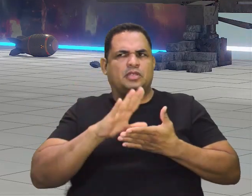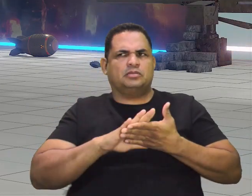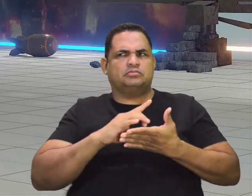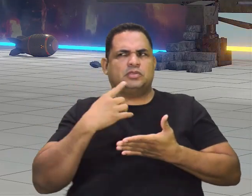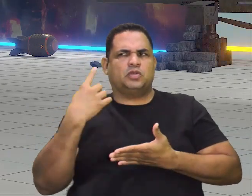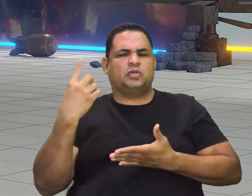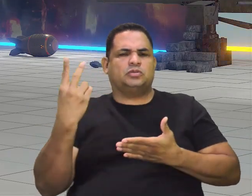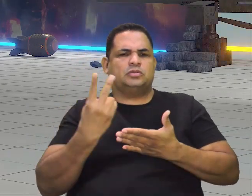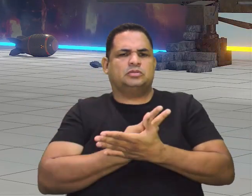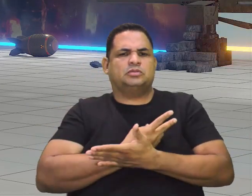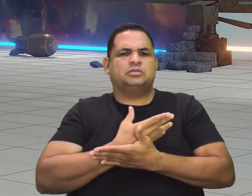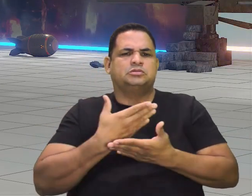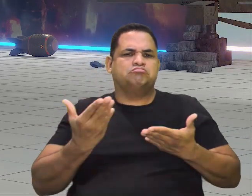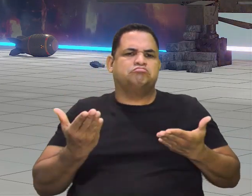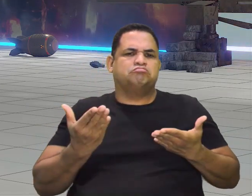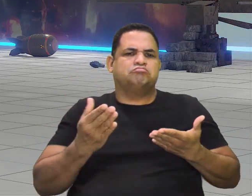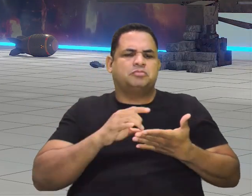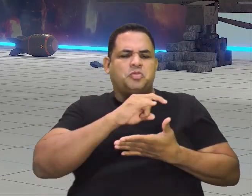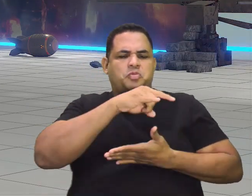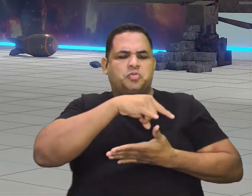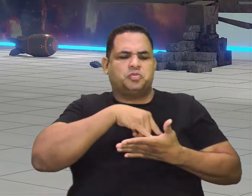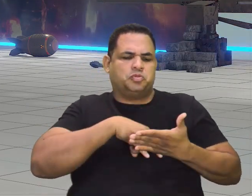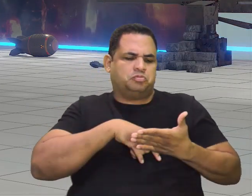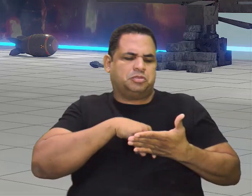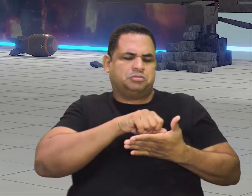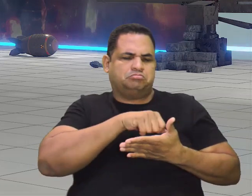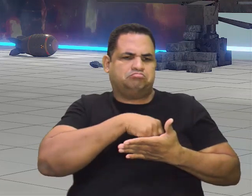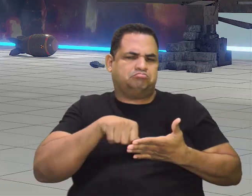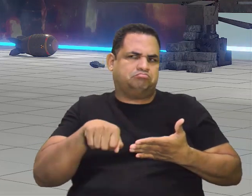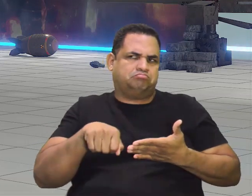existe com documentos escritos?